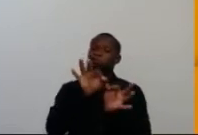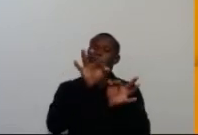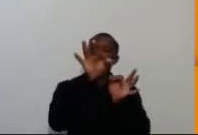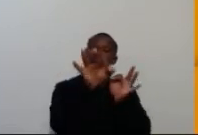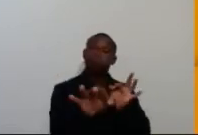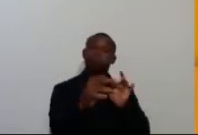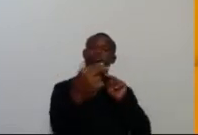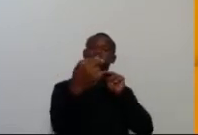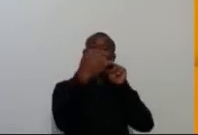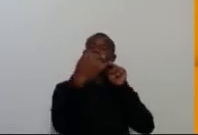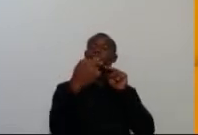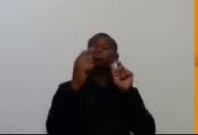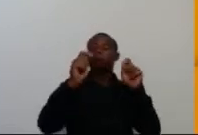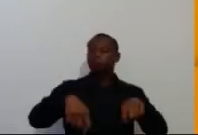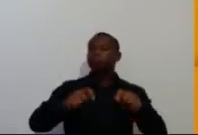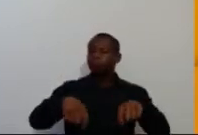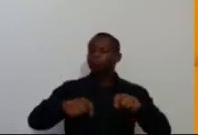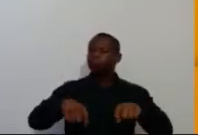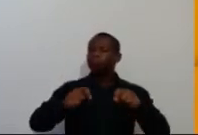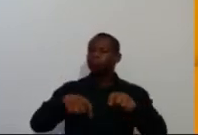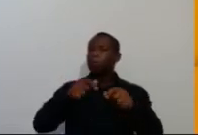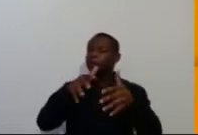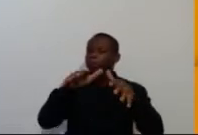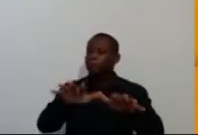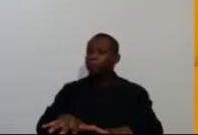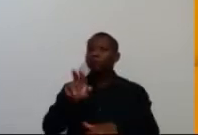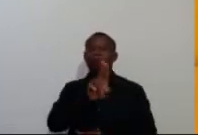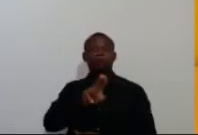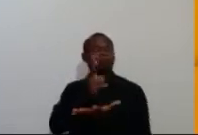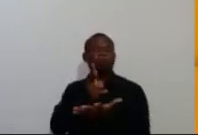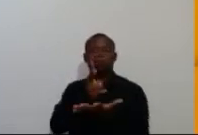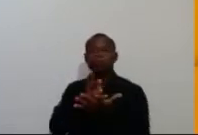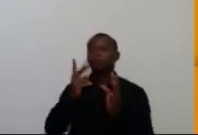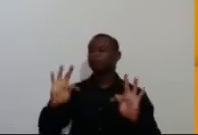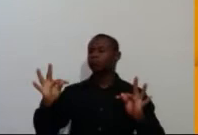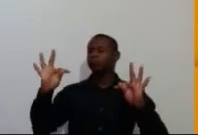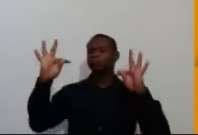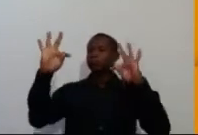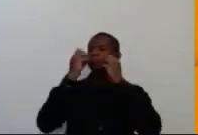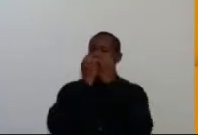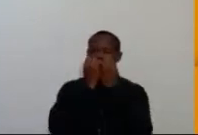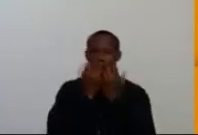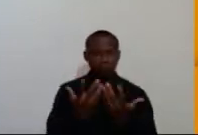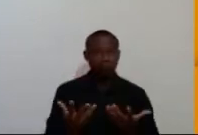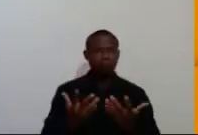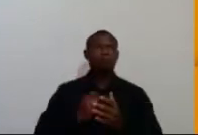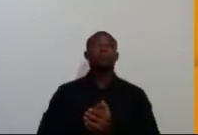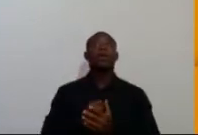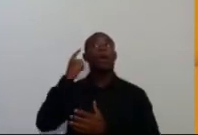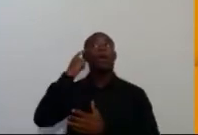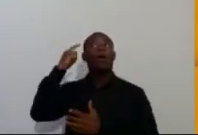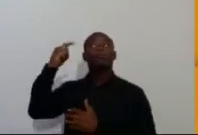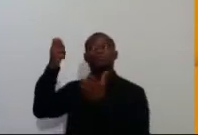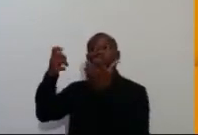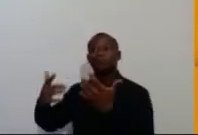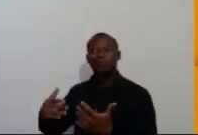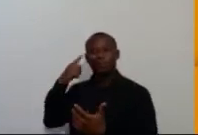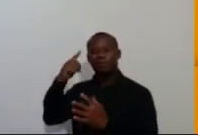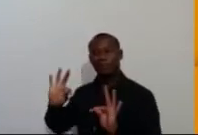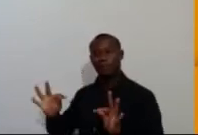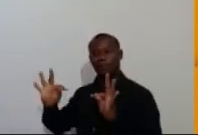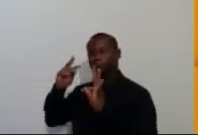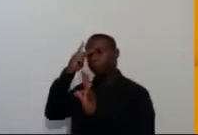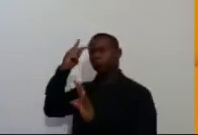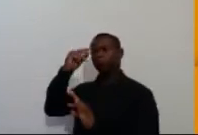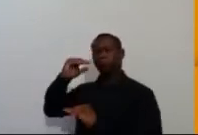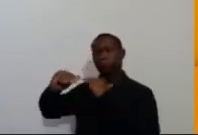O uso das tecnologias digitais, cada vez mais, como disse alguém aí, evoluindo e cada vez mais imbricado dentro da nossa sociedade, nós não